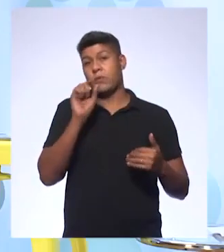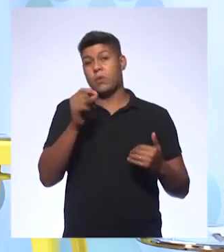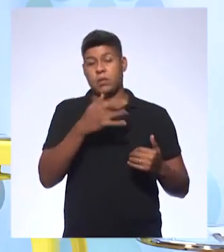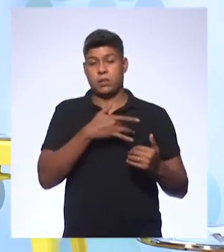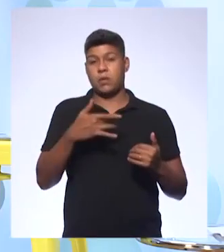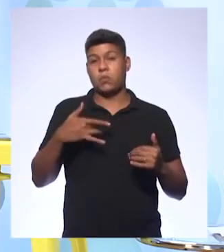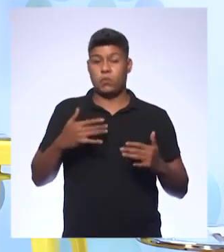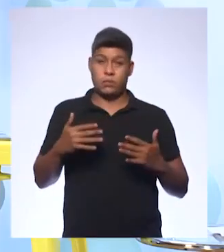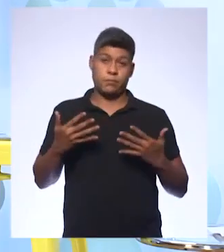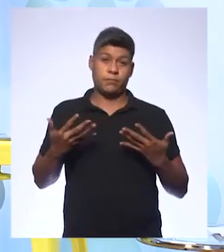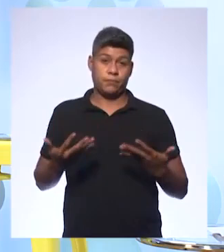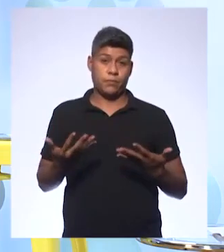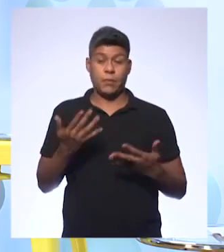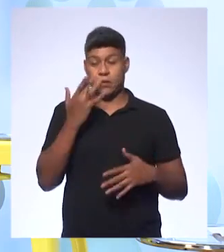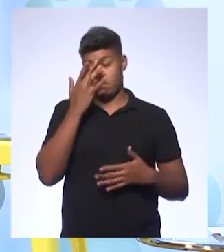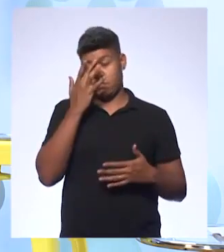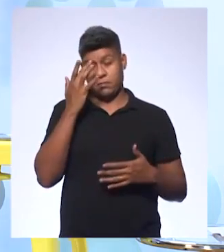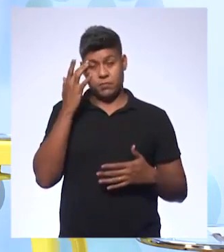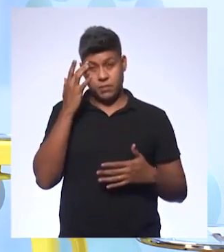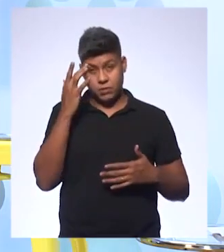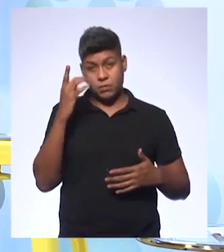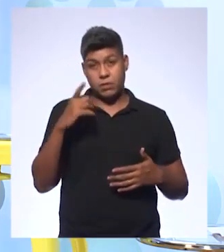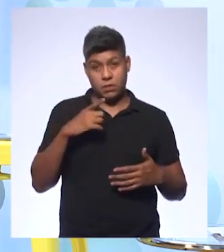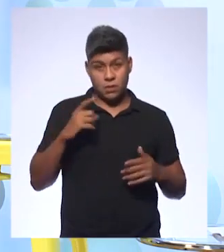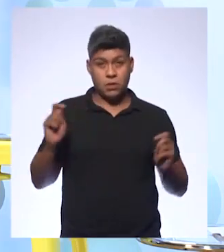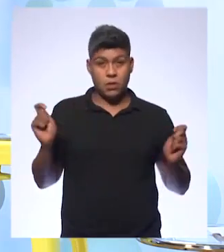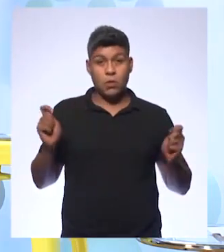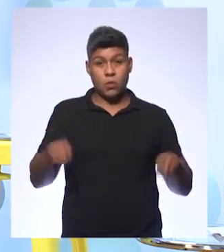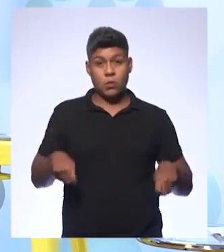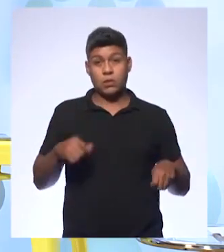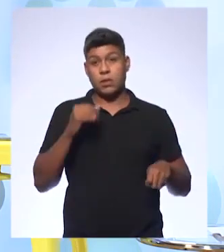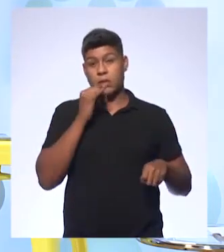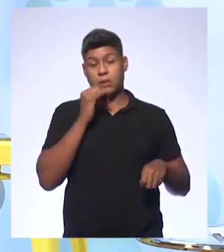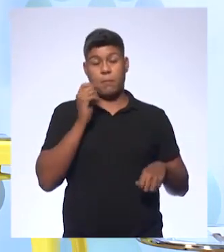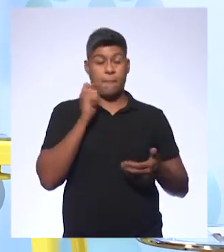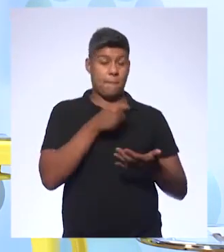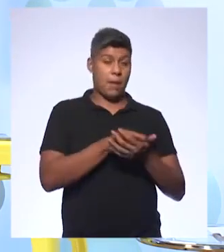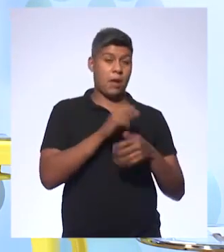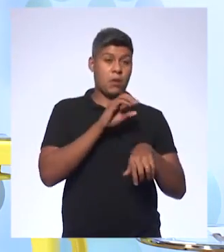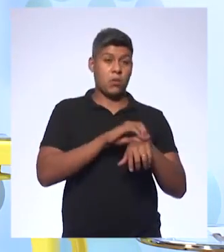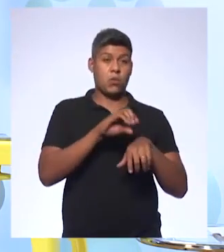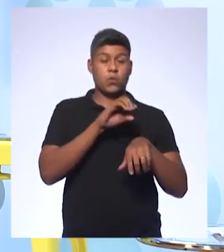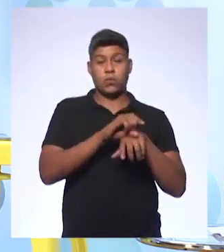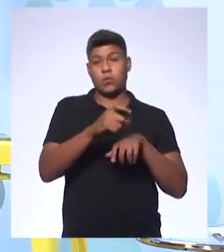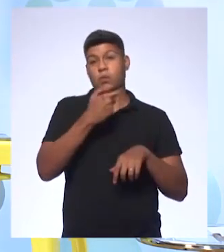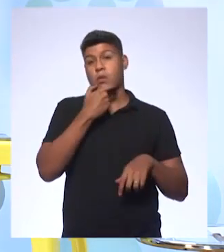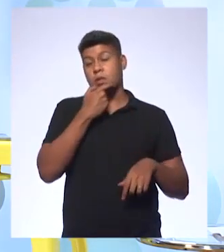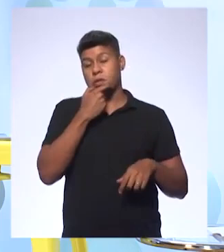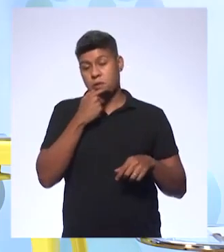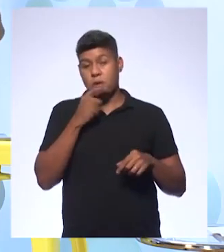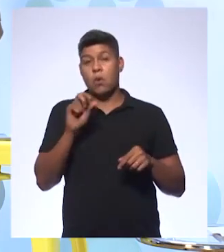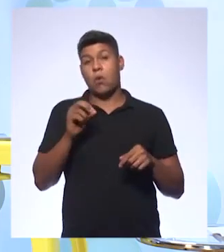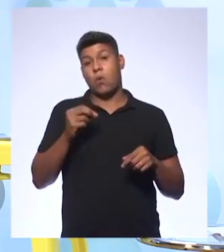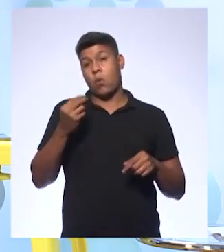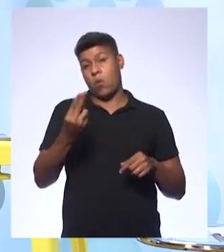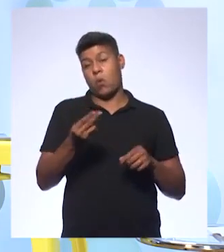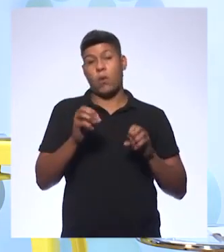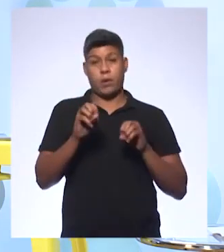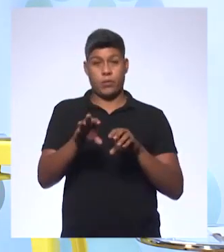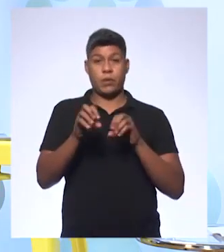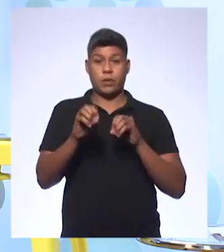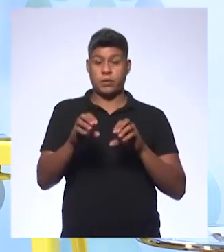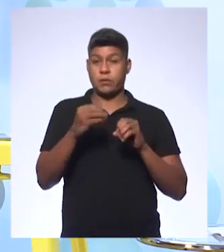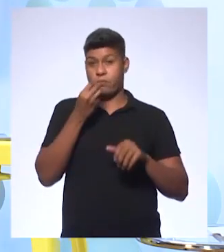Né? Então, uma pessoa que tem condições de pagar um curso de inglês, que tem condições de pagar uma educação